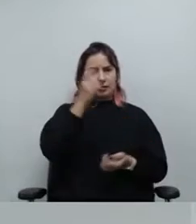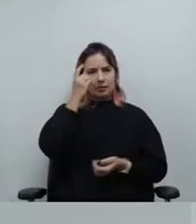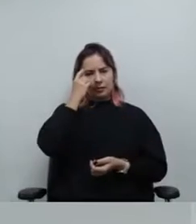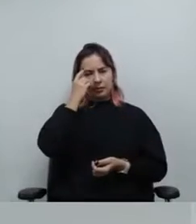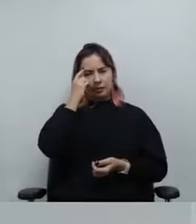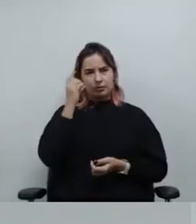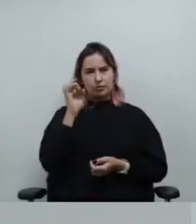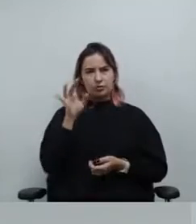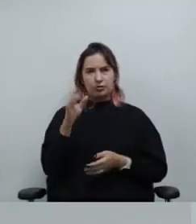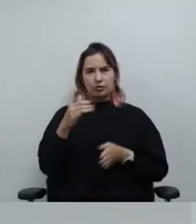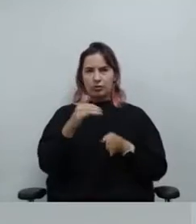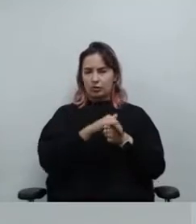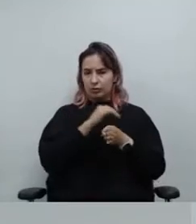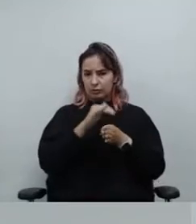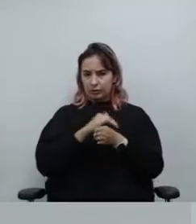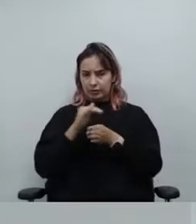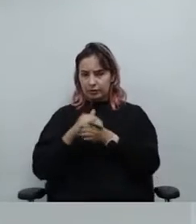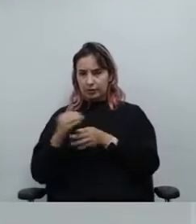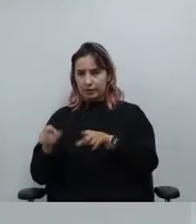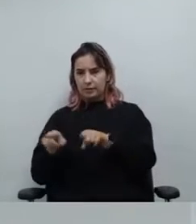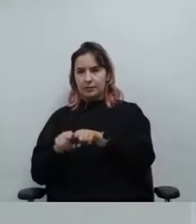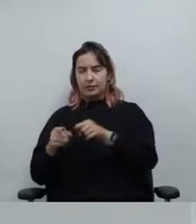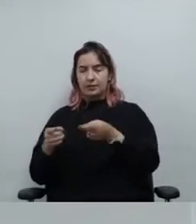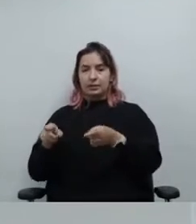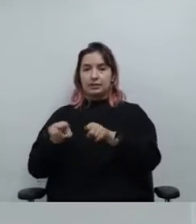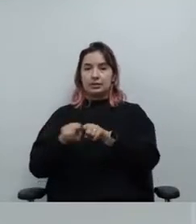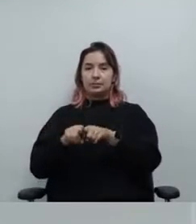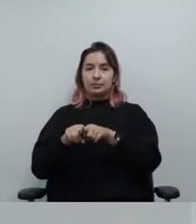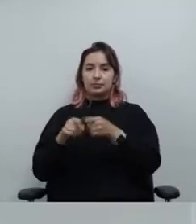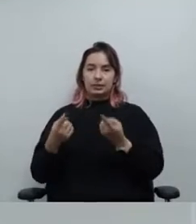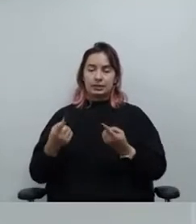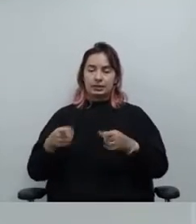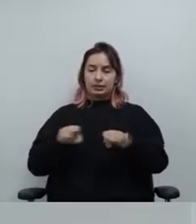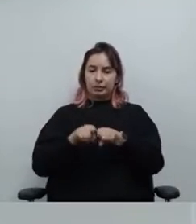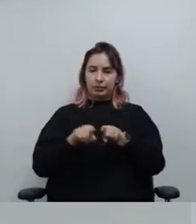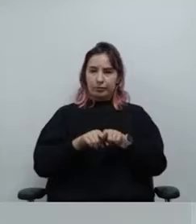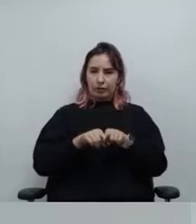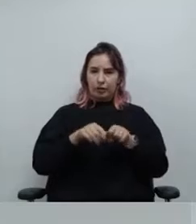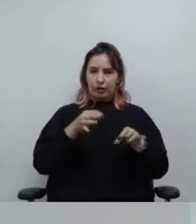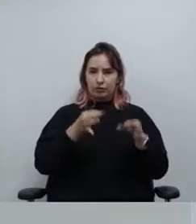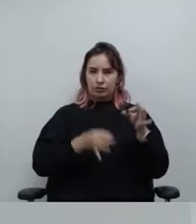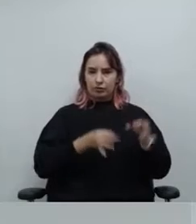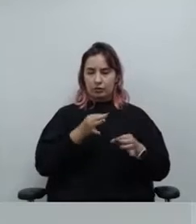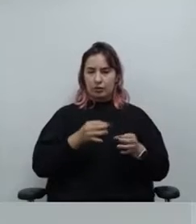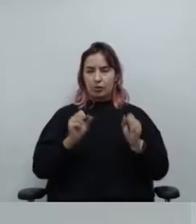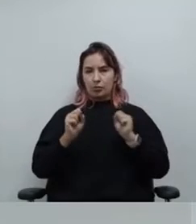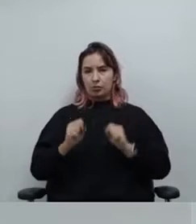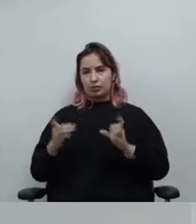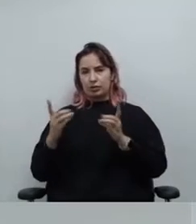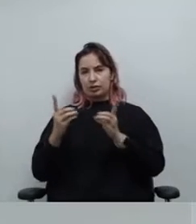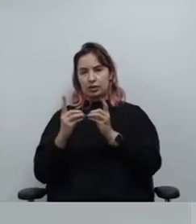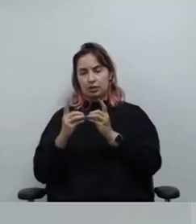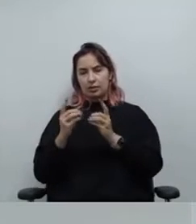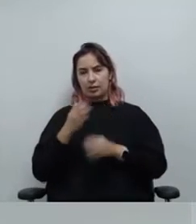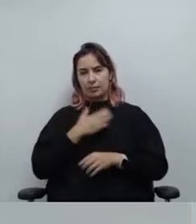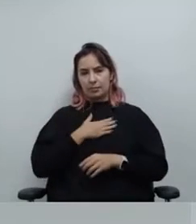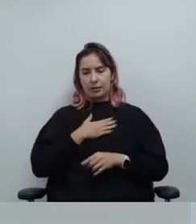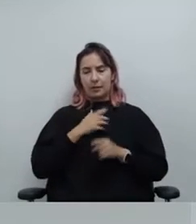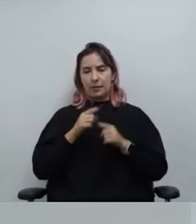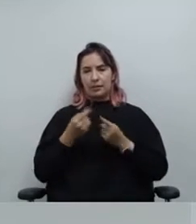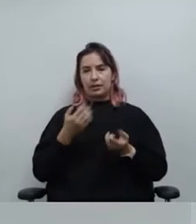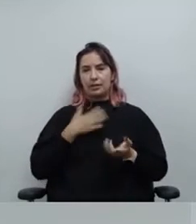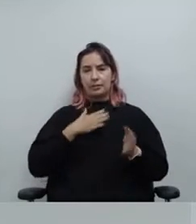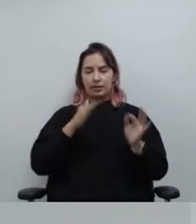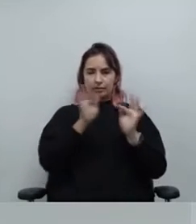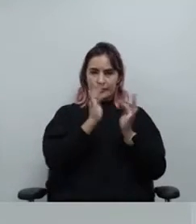de não só orientar juridicamente, mas também extrajudicialmente, para me atender, não só a mim, mas a minha família